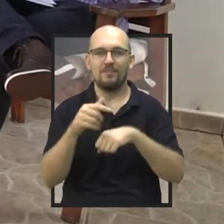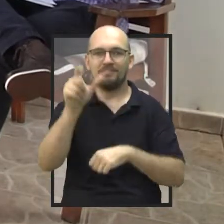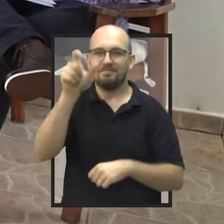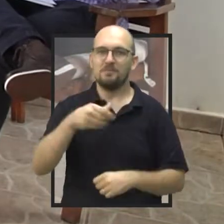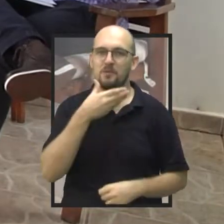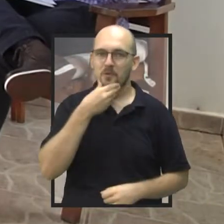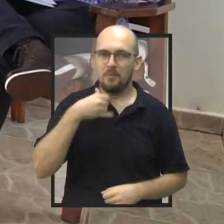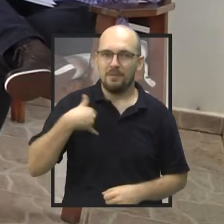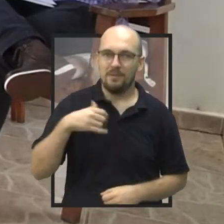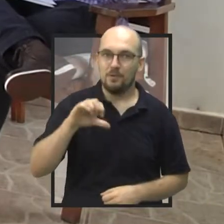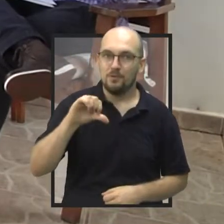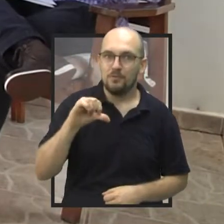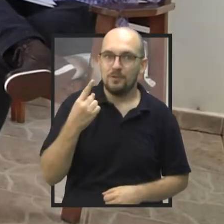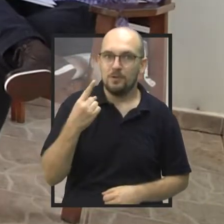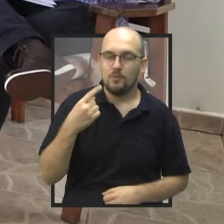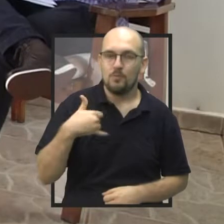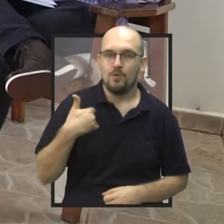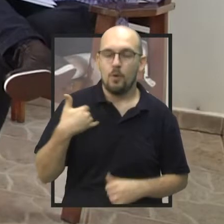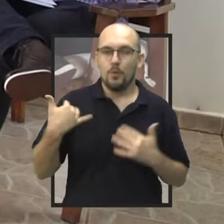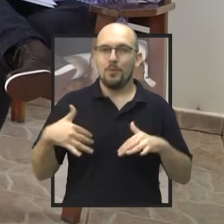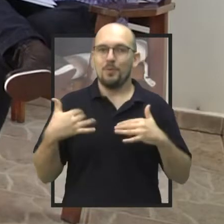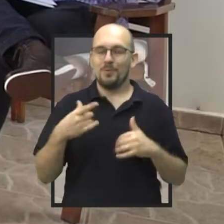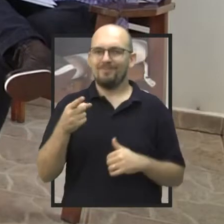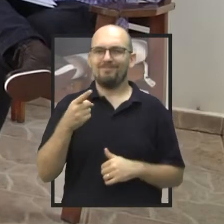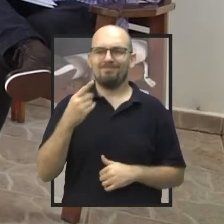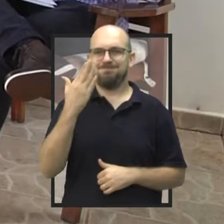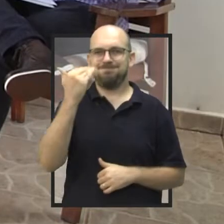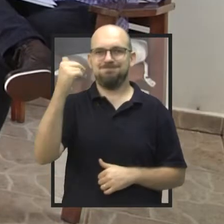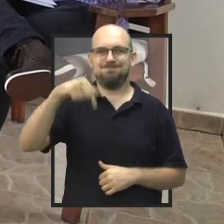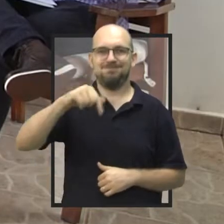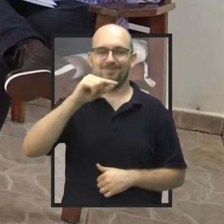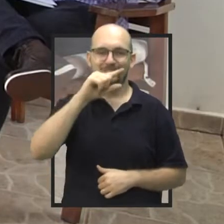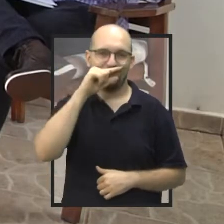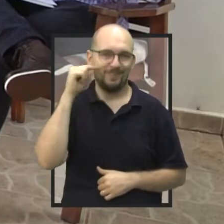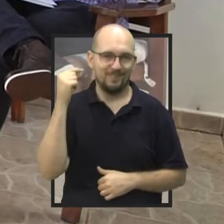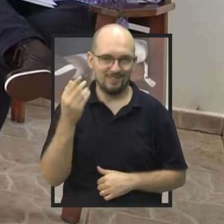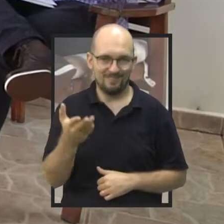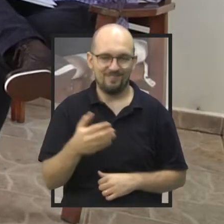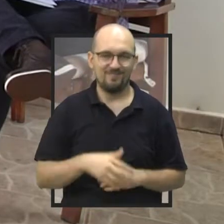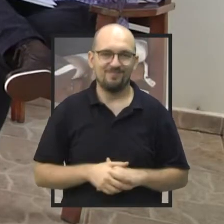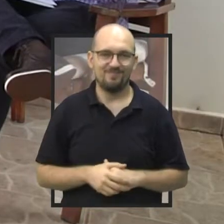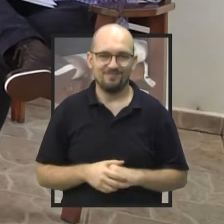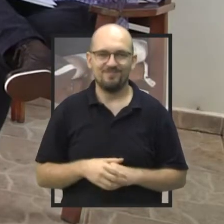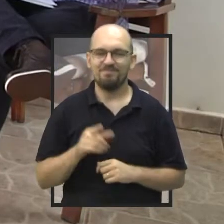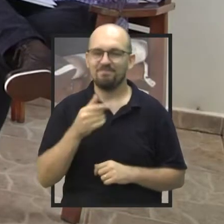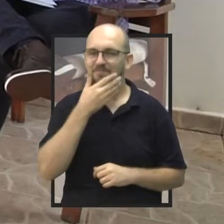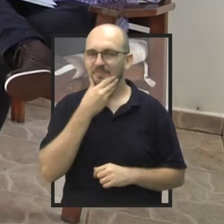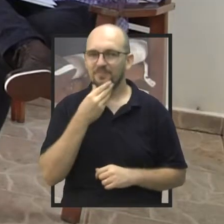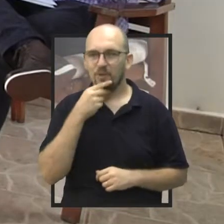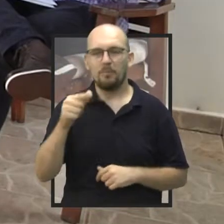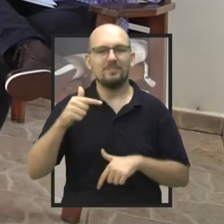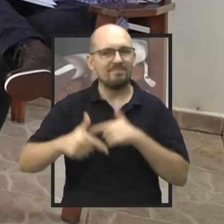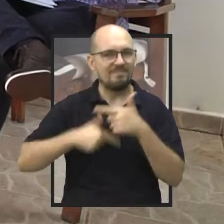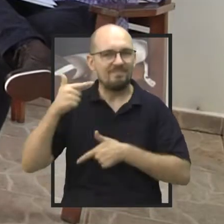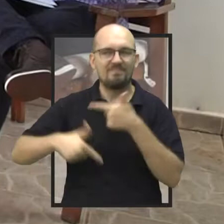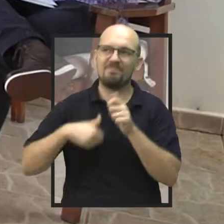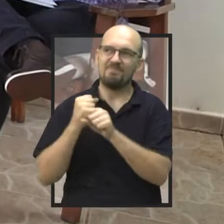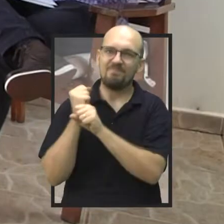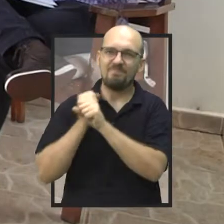de 91 anos de idade, um ícone aqui do nosso município, um homem que